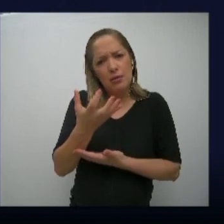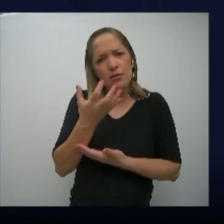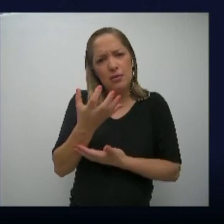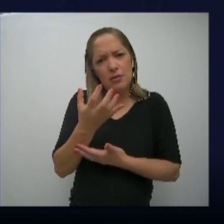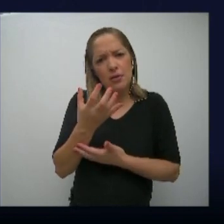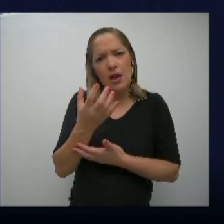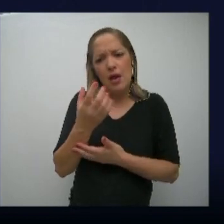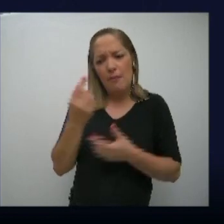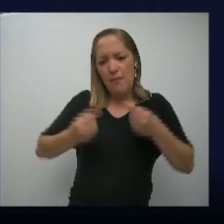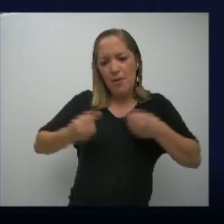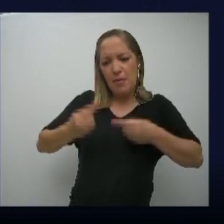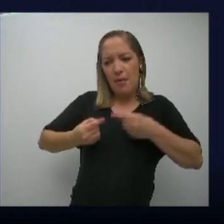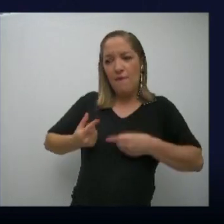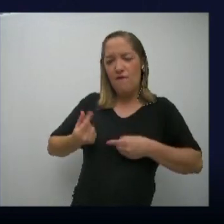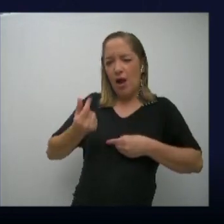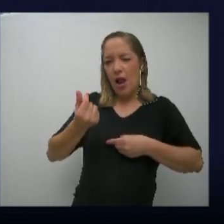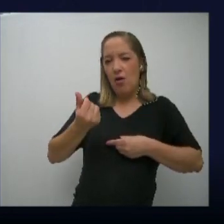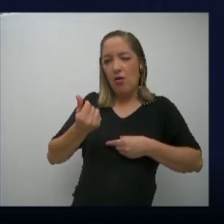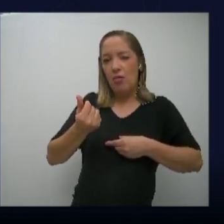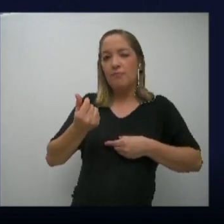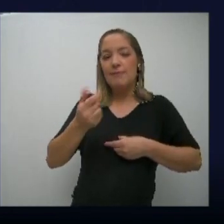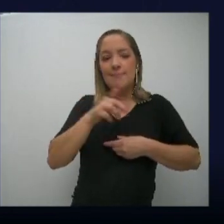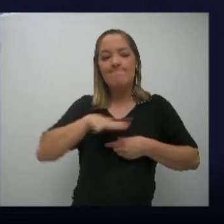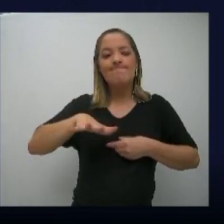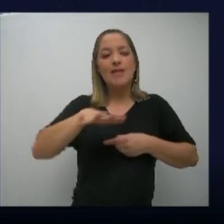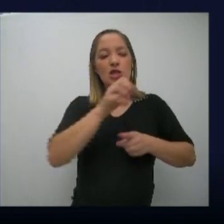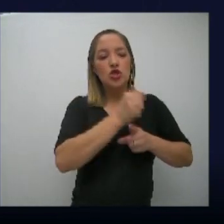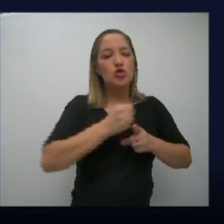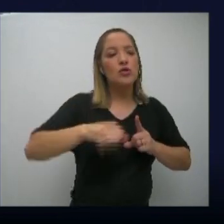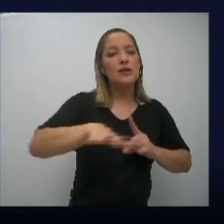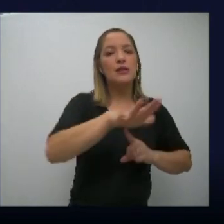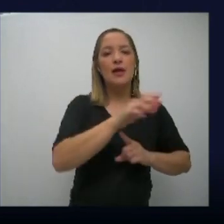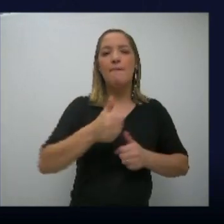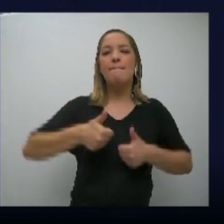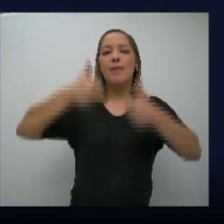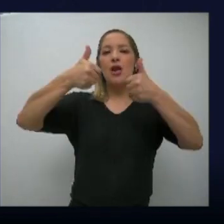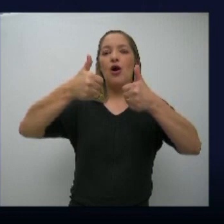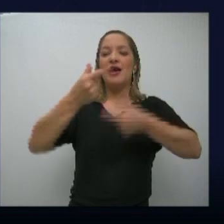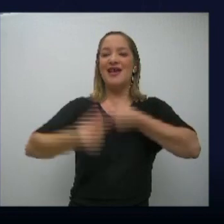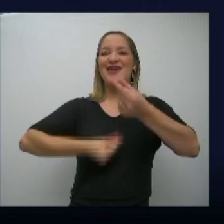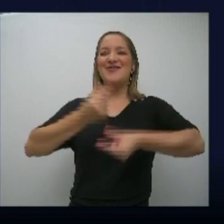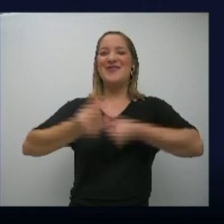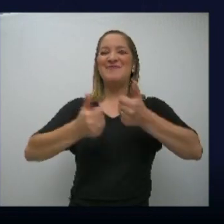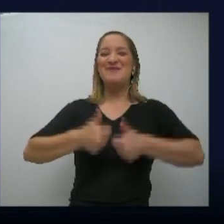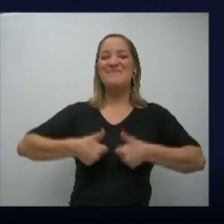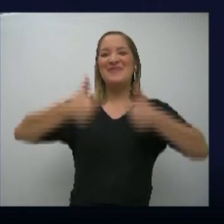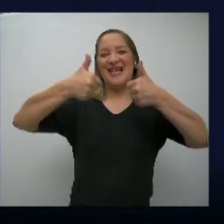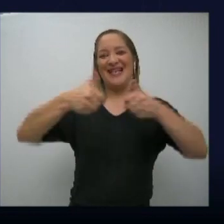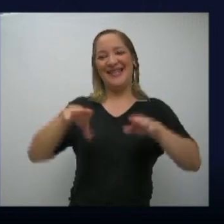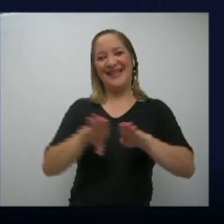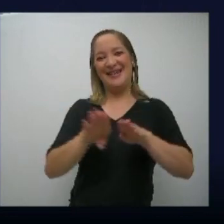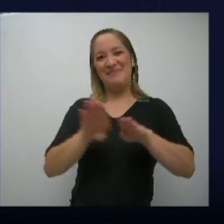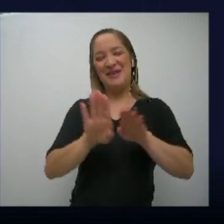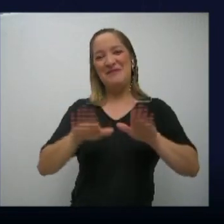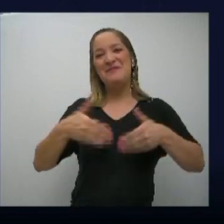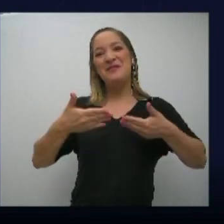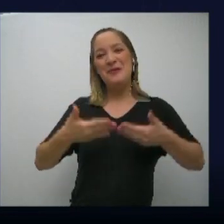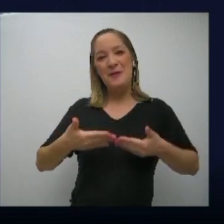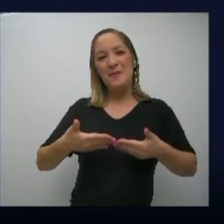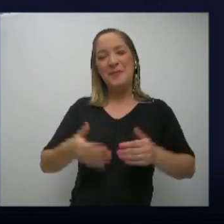preço competitivo já isso torna a sociedade melhores faz a economia gerar melhor e Bom